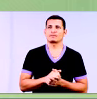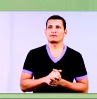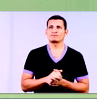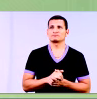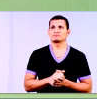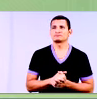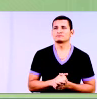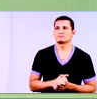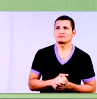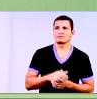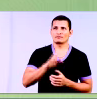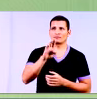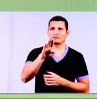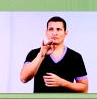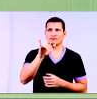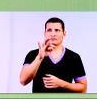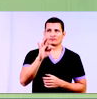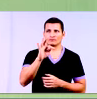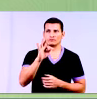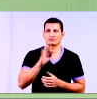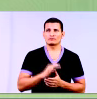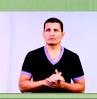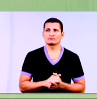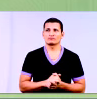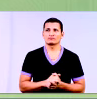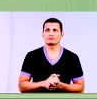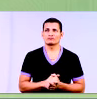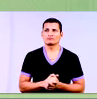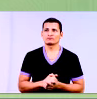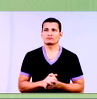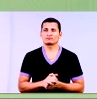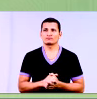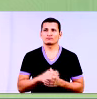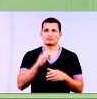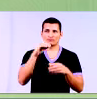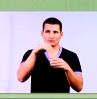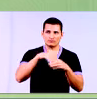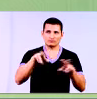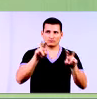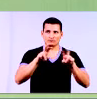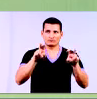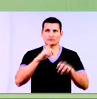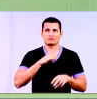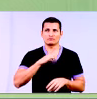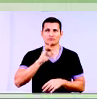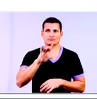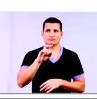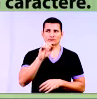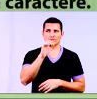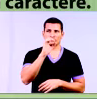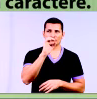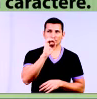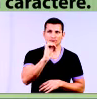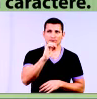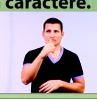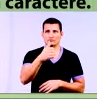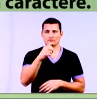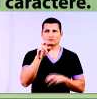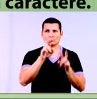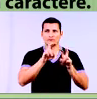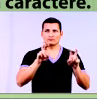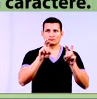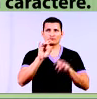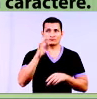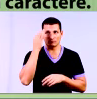palavra, né? Bit então, significa binário digit, né, professor? Isso. A menor então, unidade aqui dentro da máquina, né? a gente viu que só tem zeros e uns, a máquina só compreende zeros